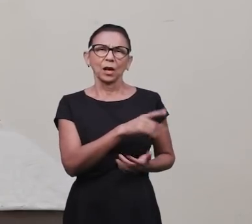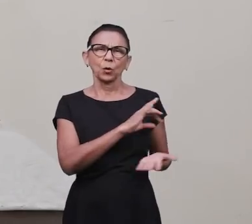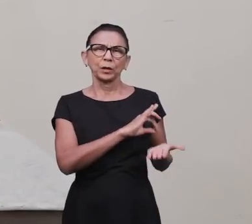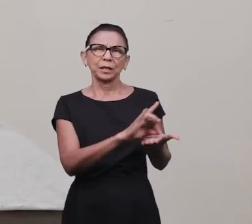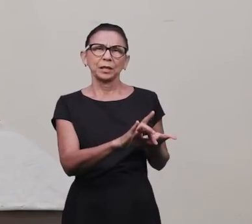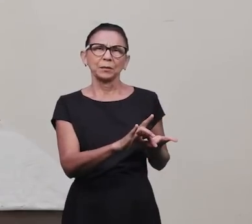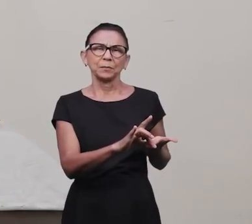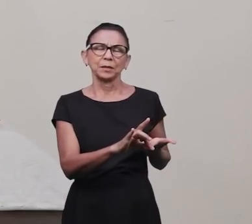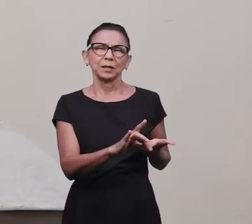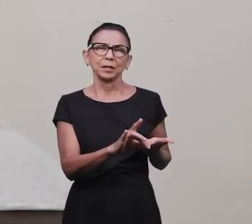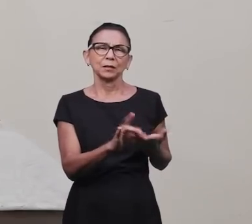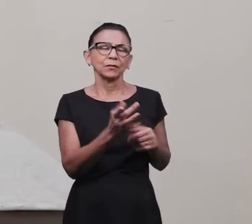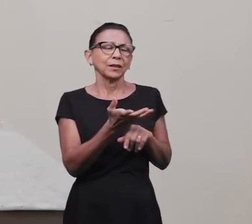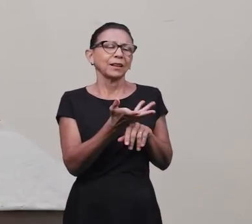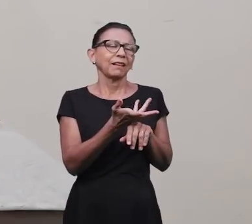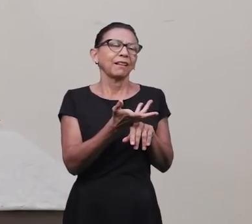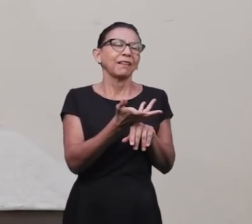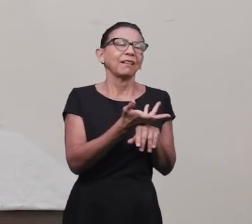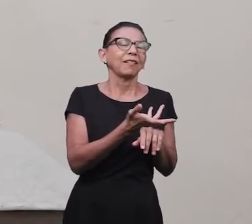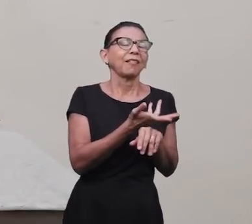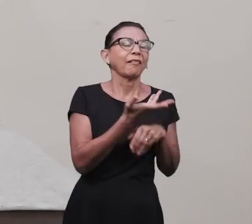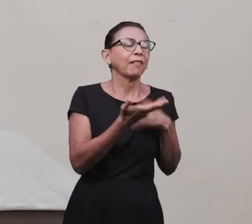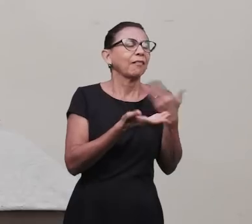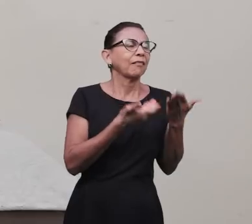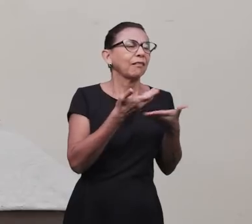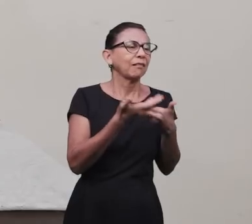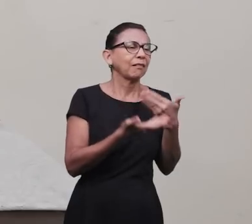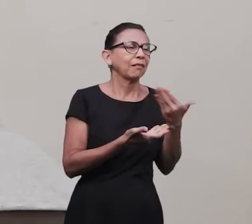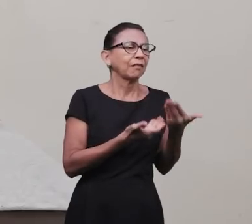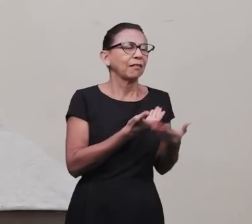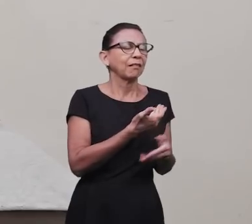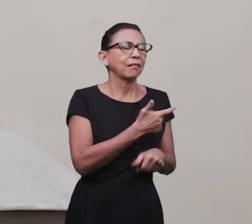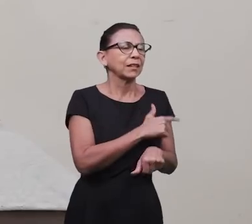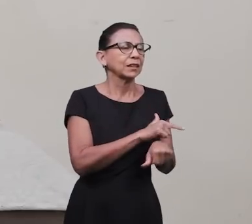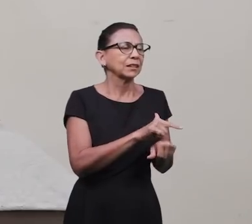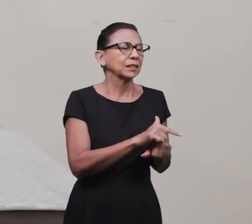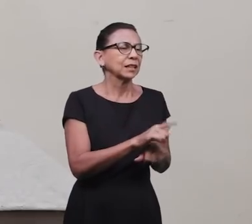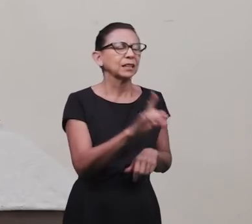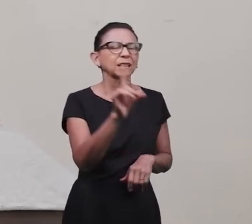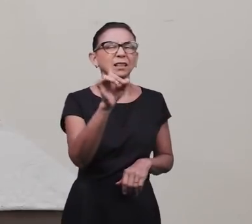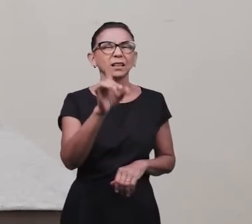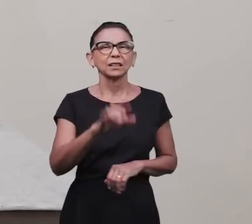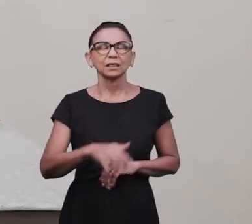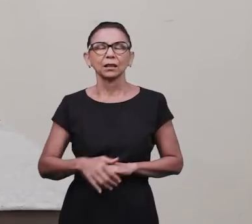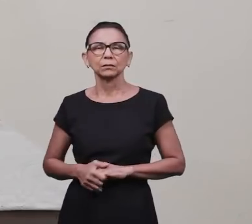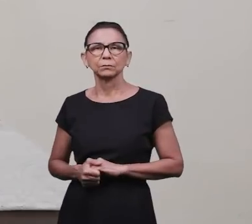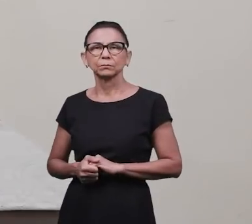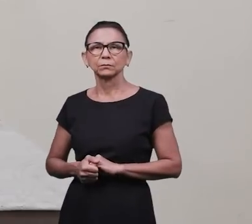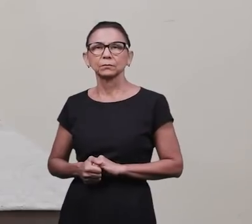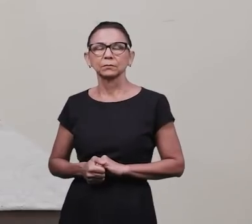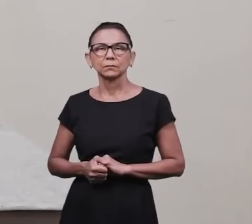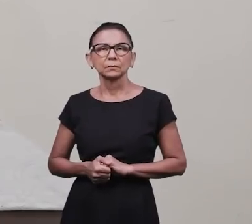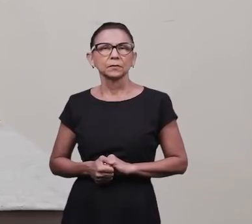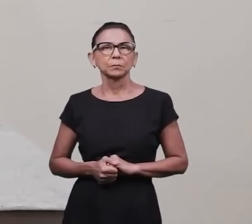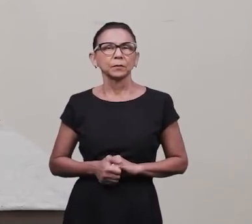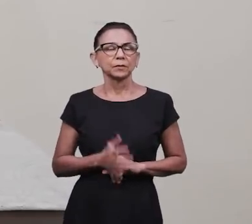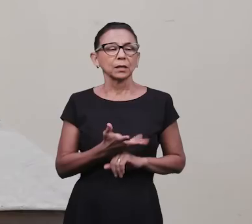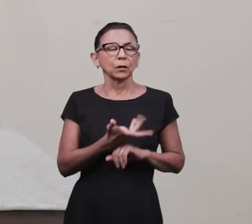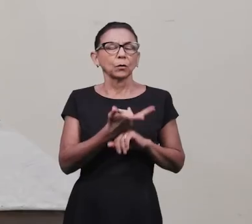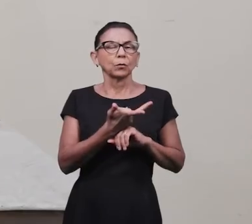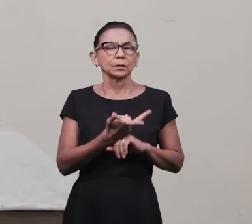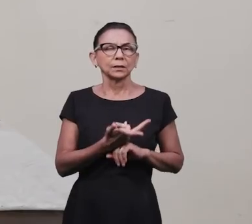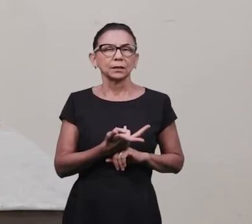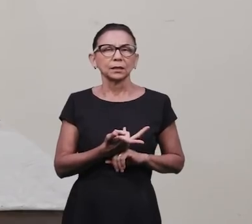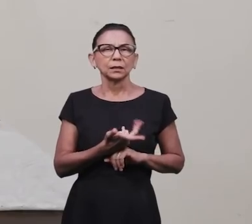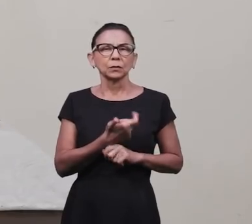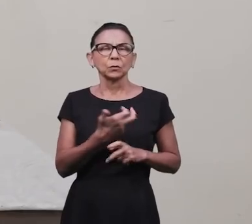inimigo. Nunca tente agradar, seja o inimigo, sejam homens. Agrade ao Senhor. Para você ter